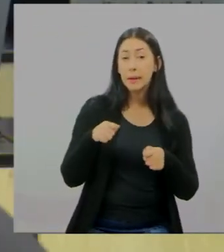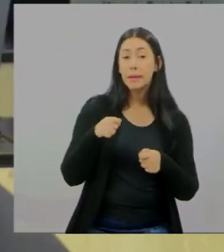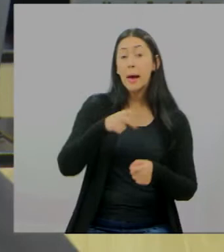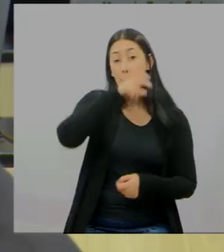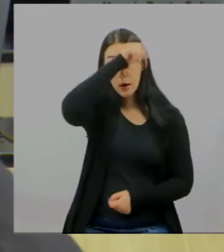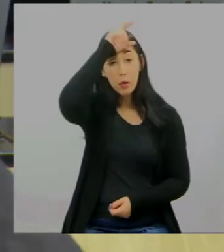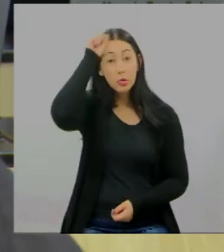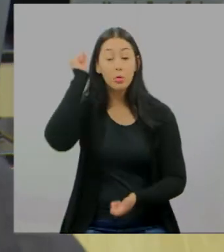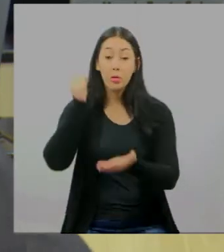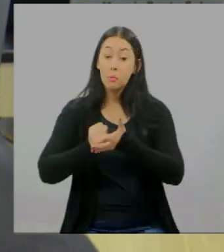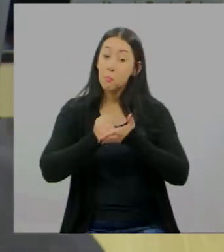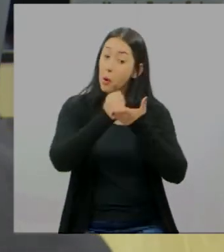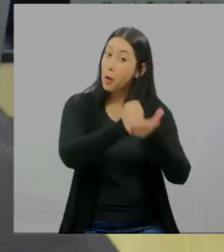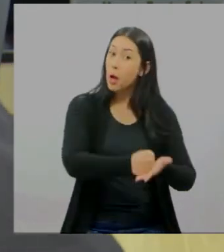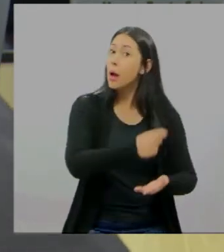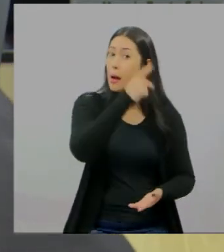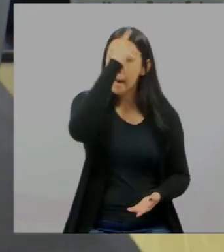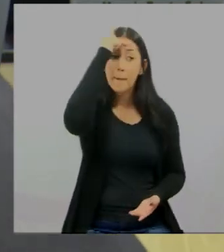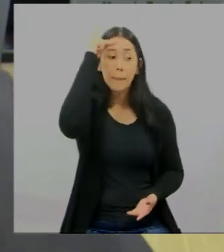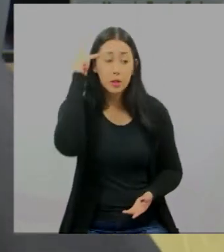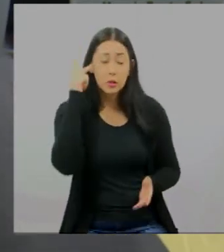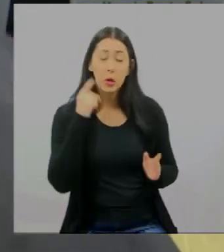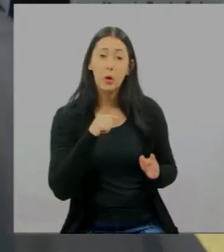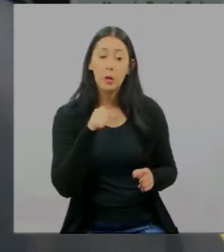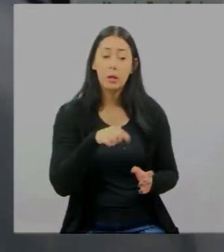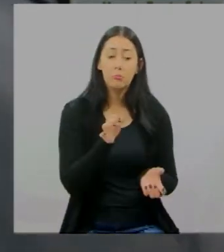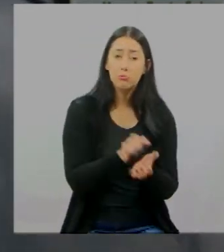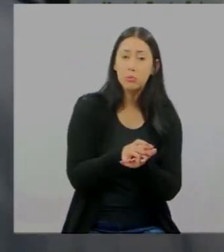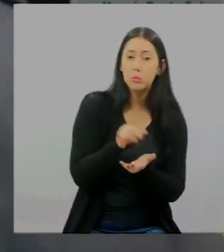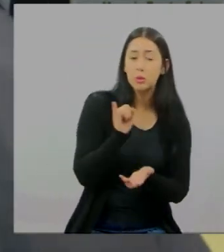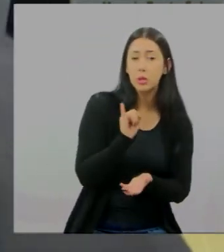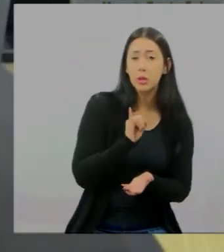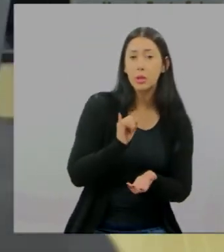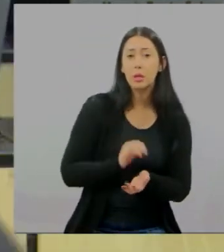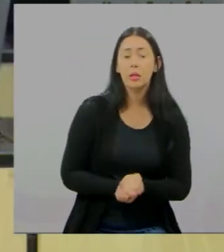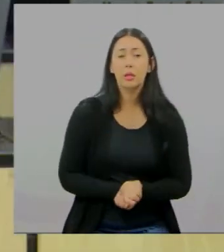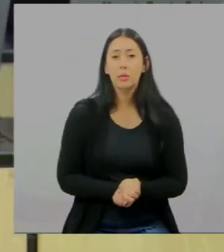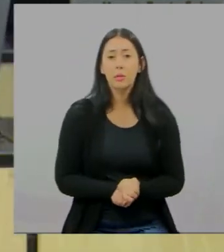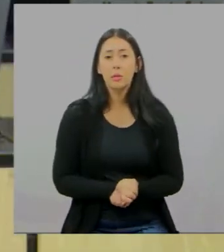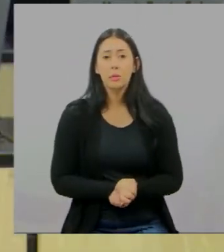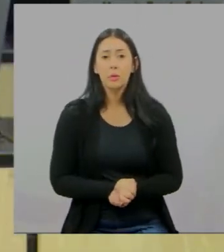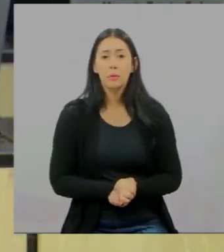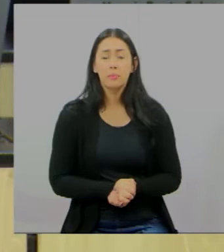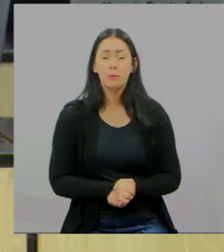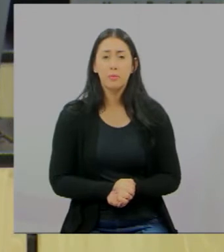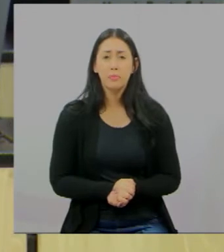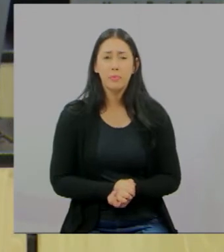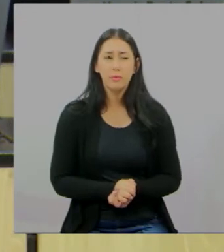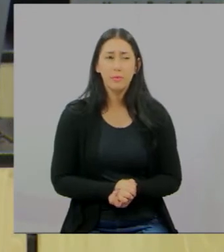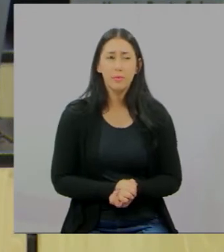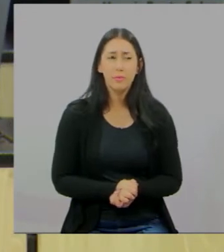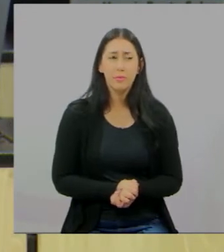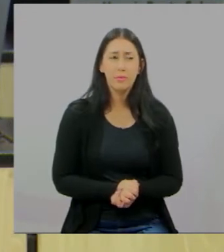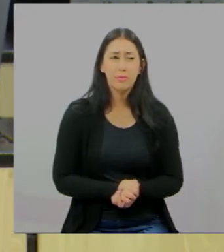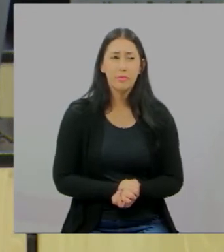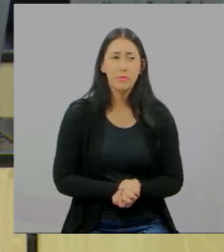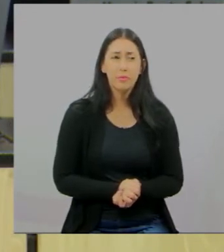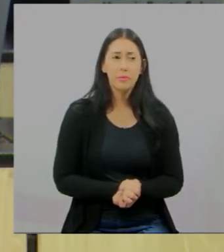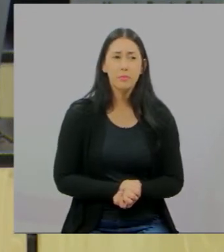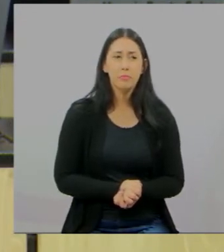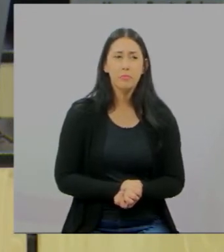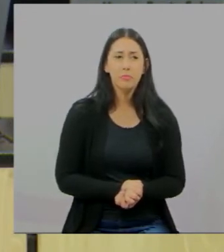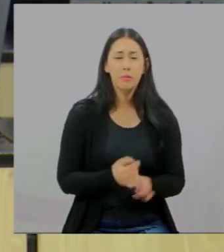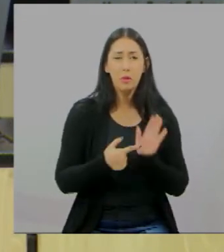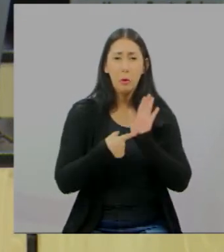todos os segmentos culturais e a oficialização da medida provisória número 990, de 9 de julho de 2020, que abre crédito